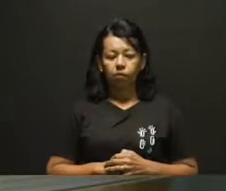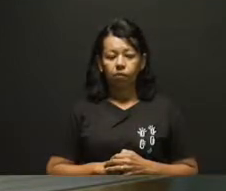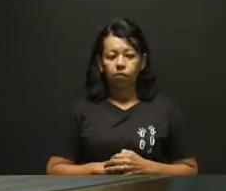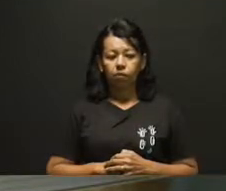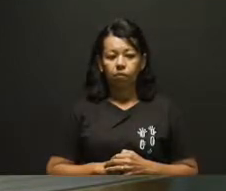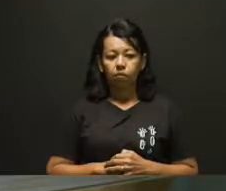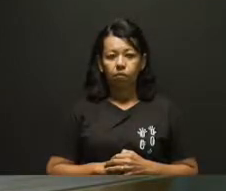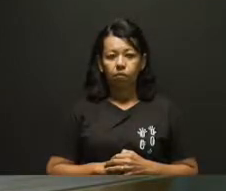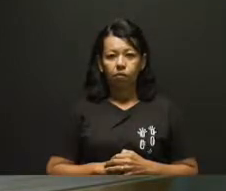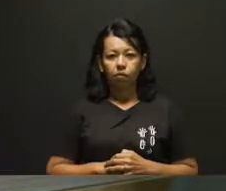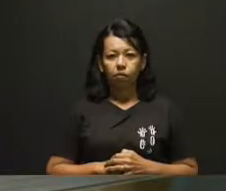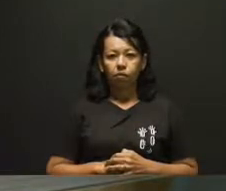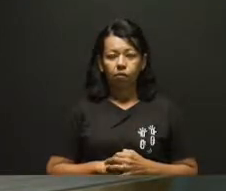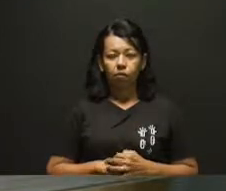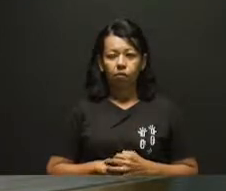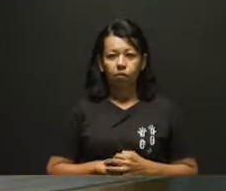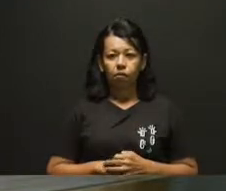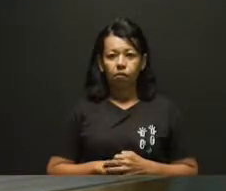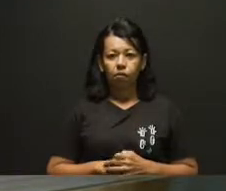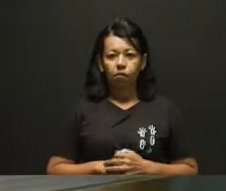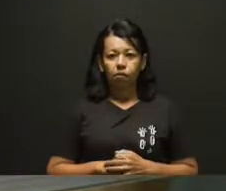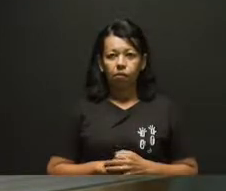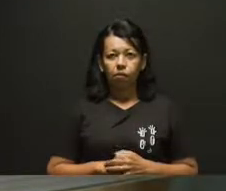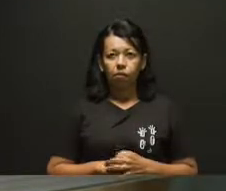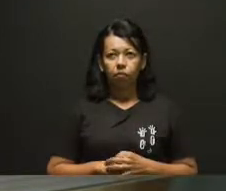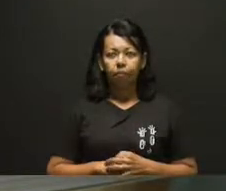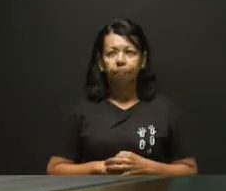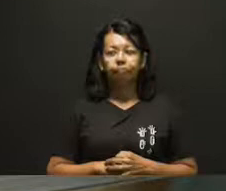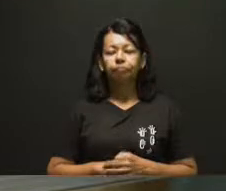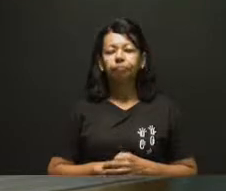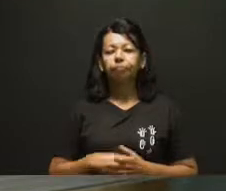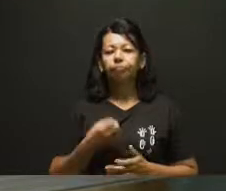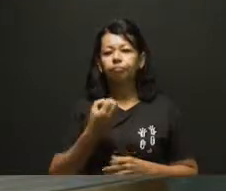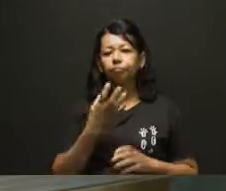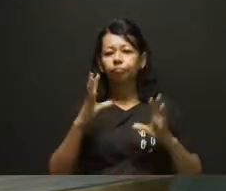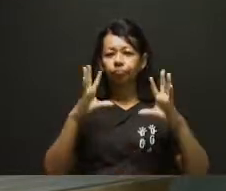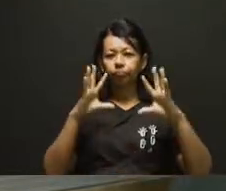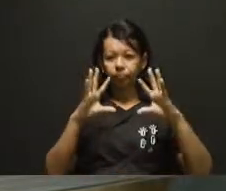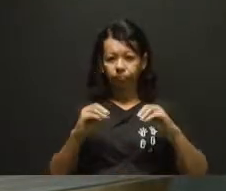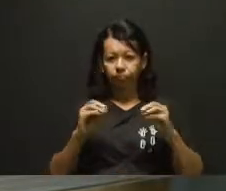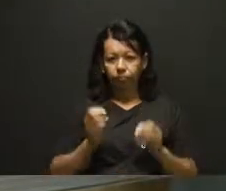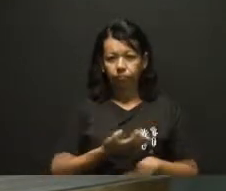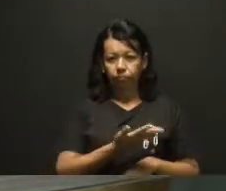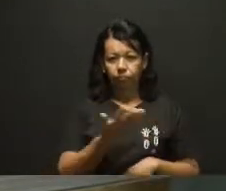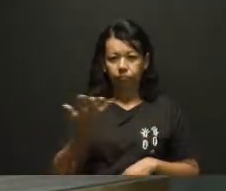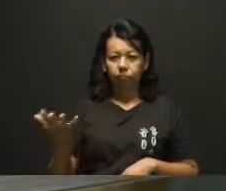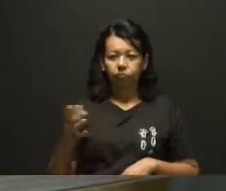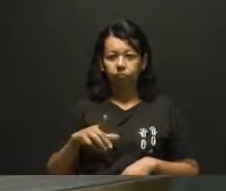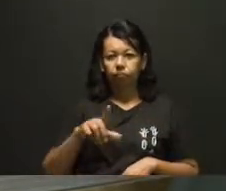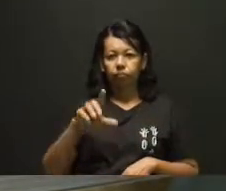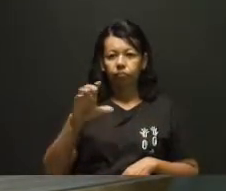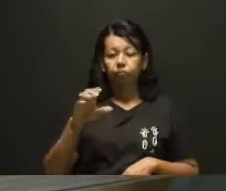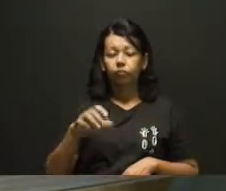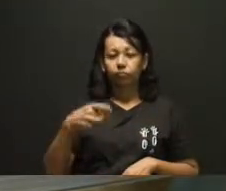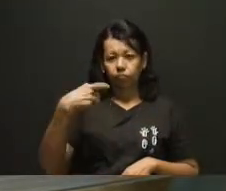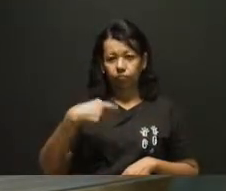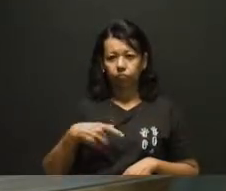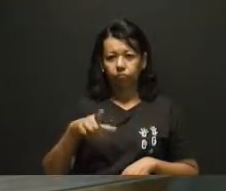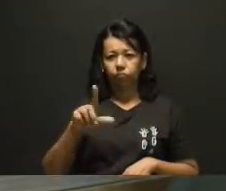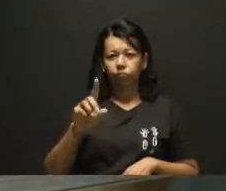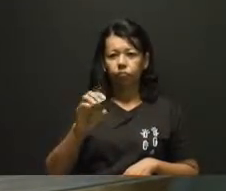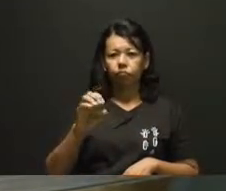o microfone estará olá boa noite todos só ela fará sobre si